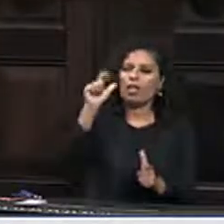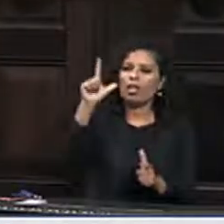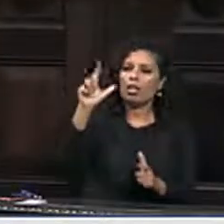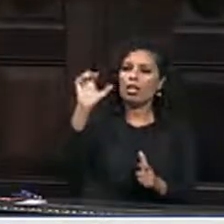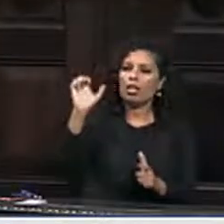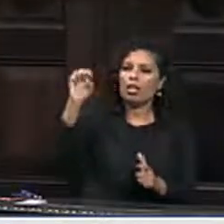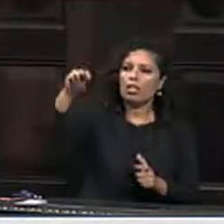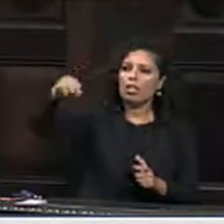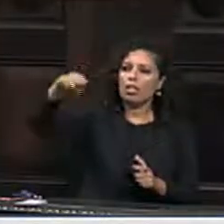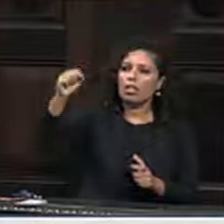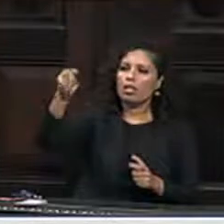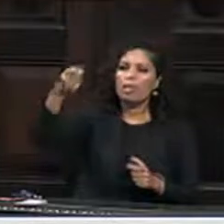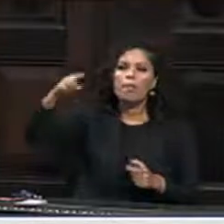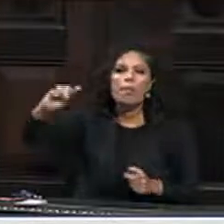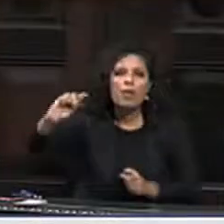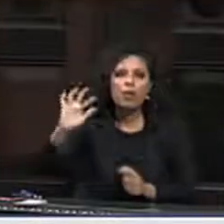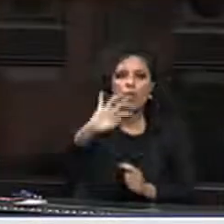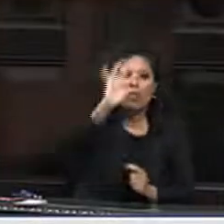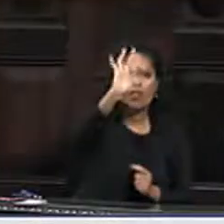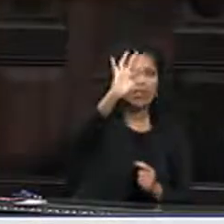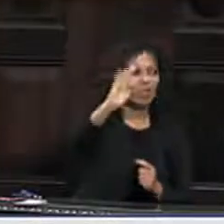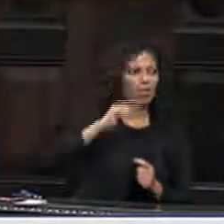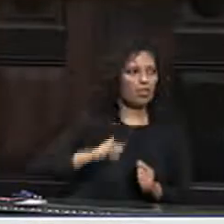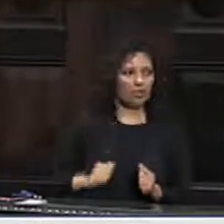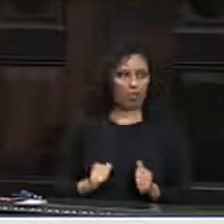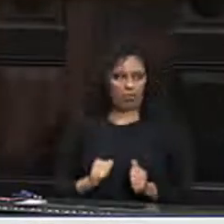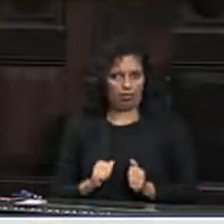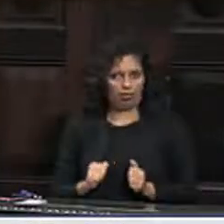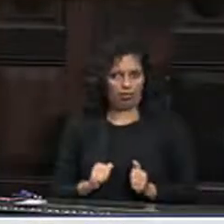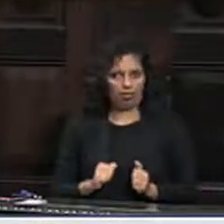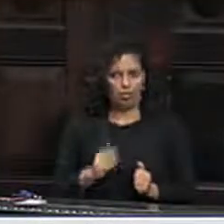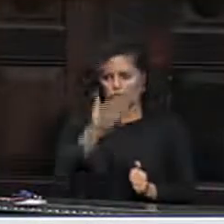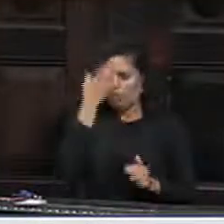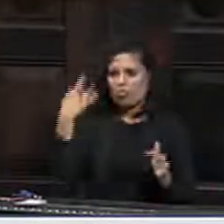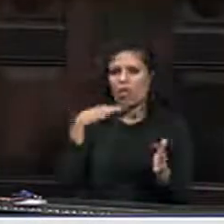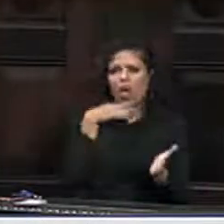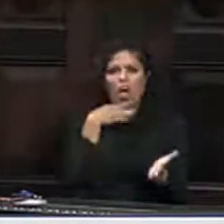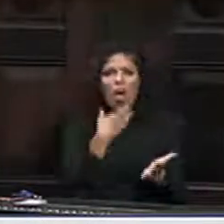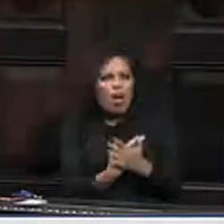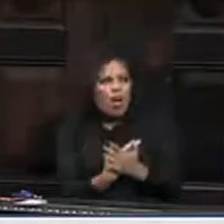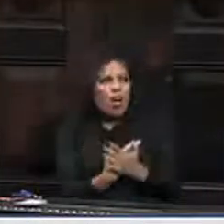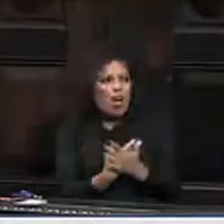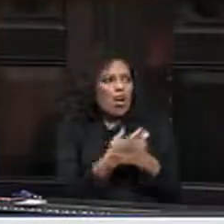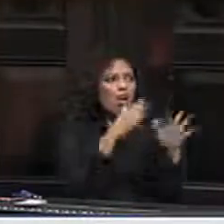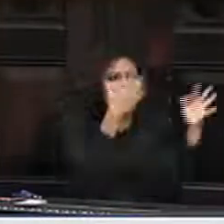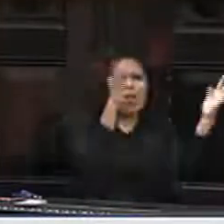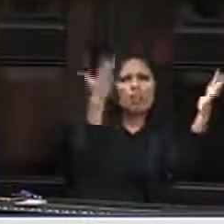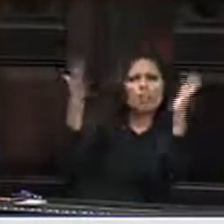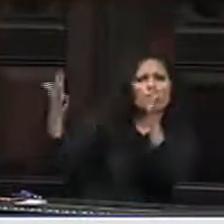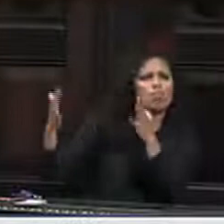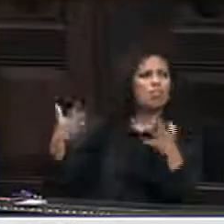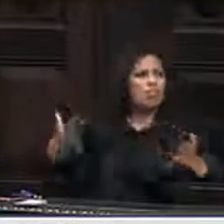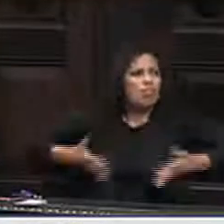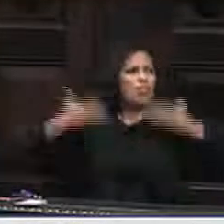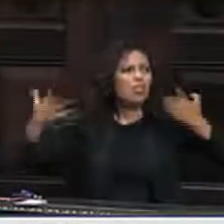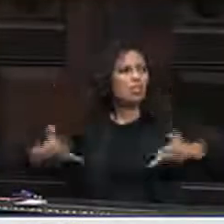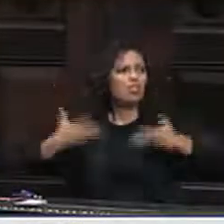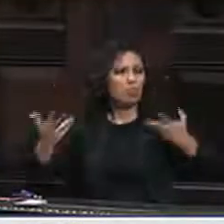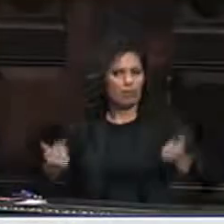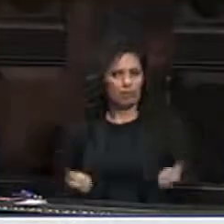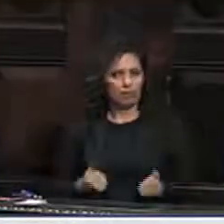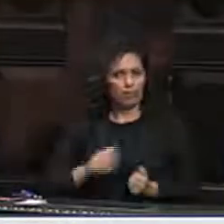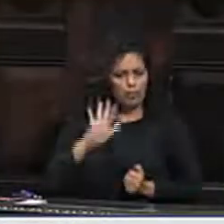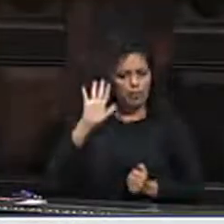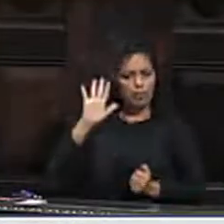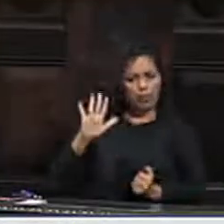E quem já fez obras, como eu fiz, sabe que tem lá uma galeria de